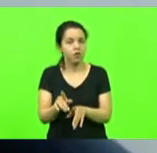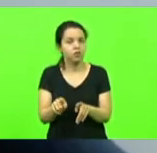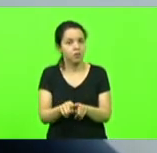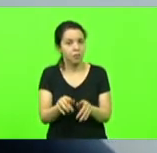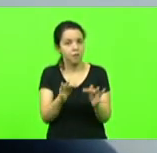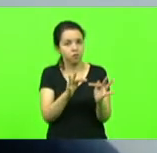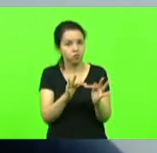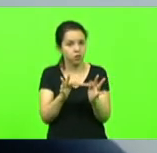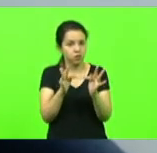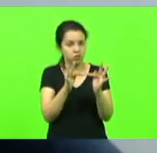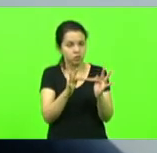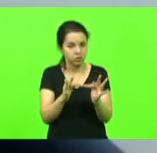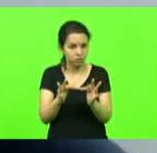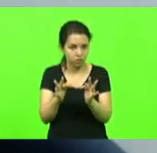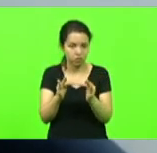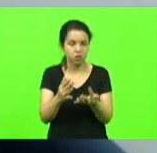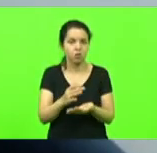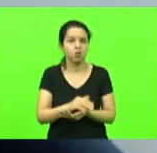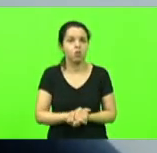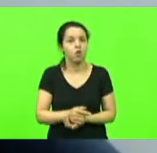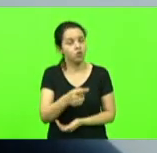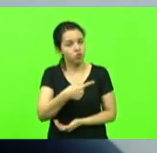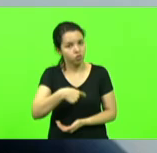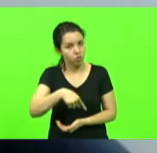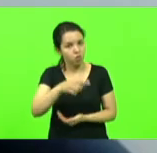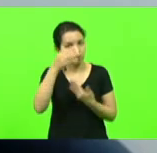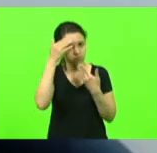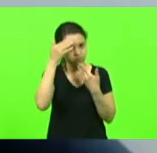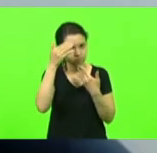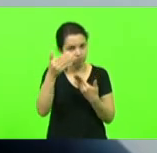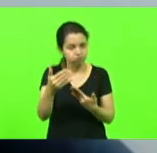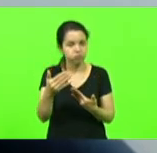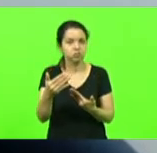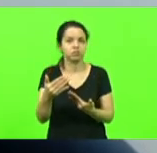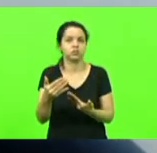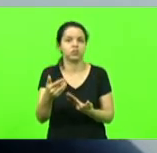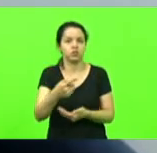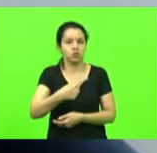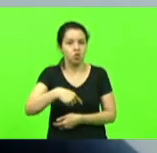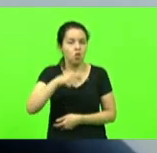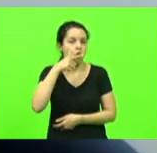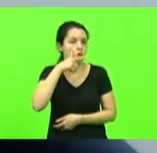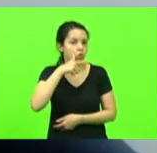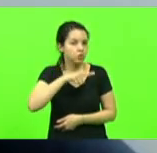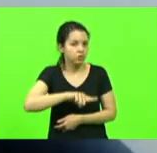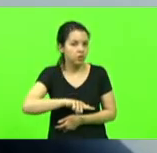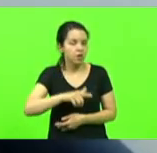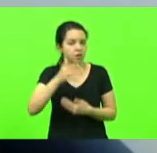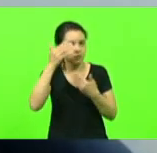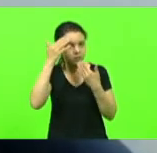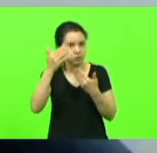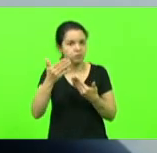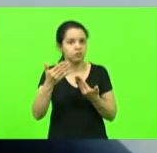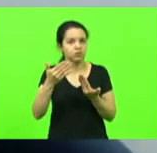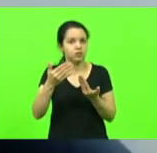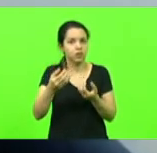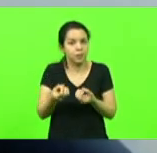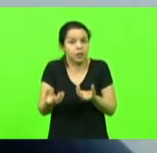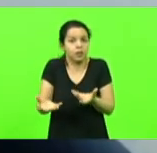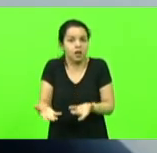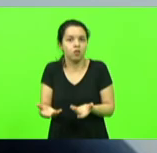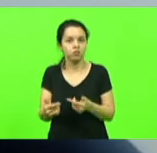né, nós ficamos muito agradecidos que conseguimos oferecer um trabalho de excelência e também